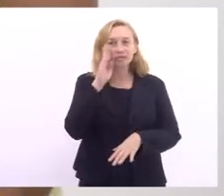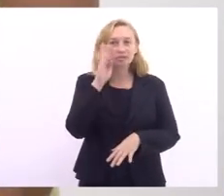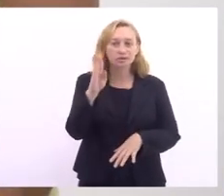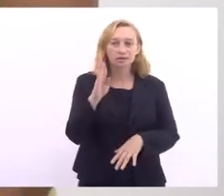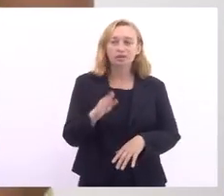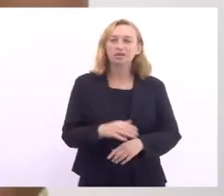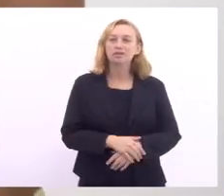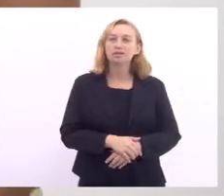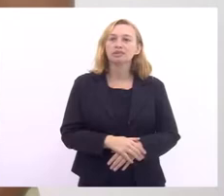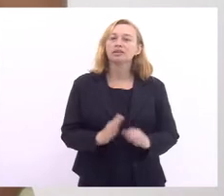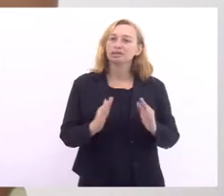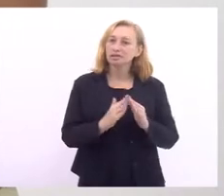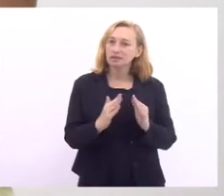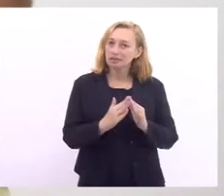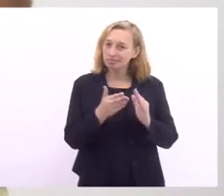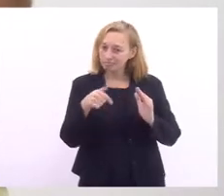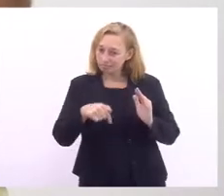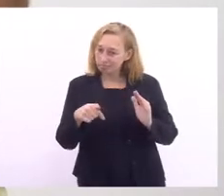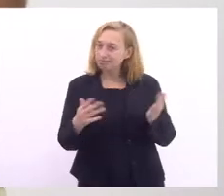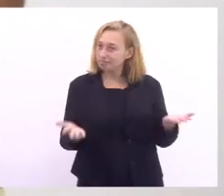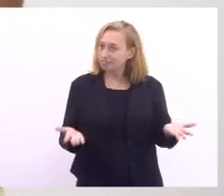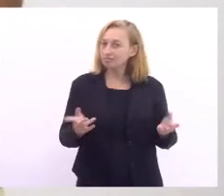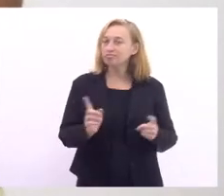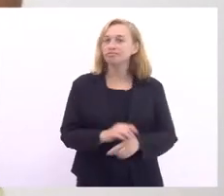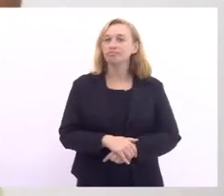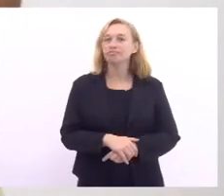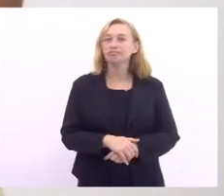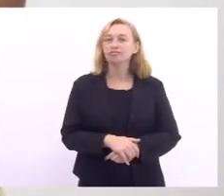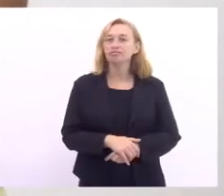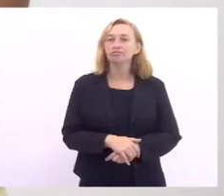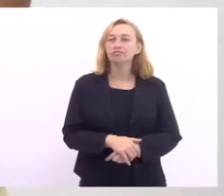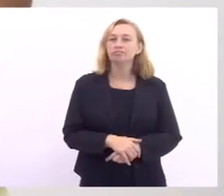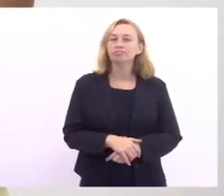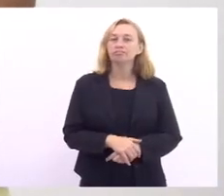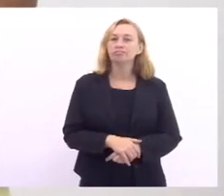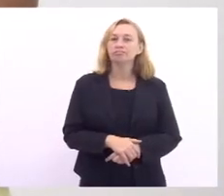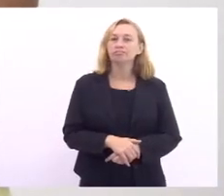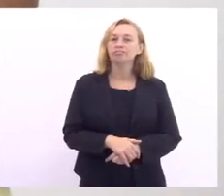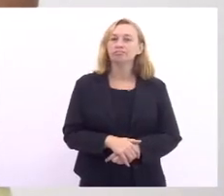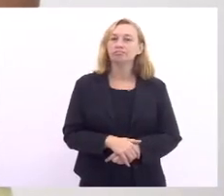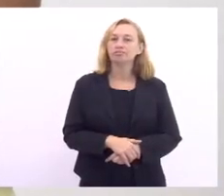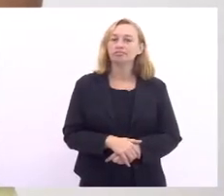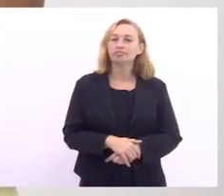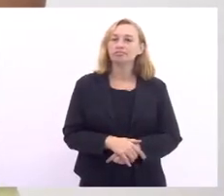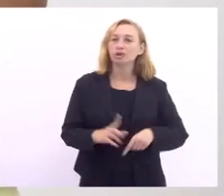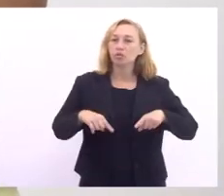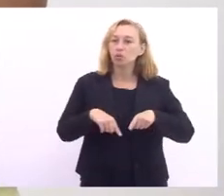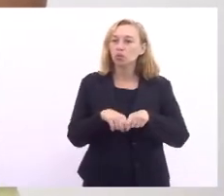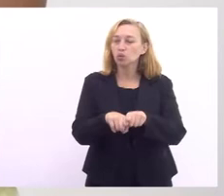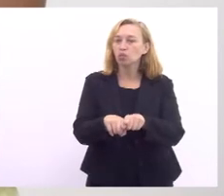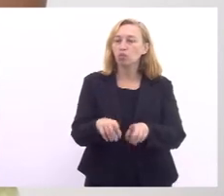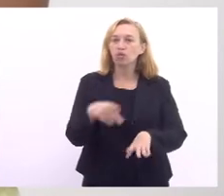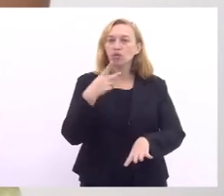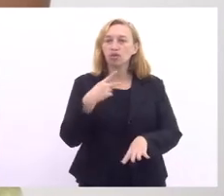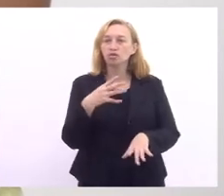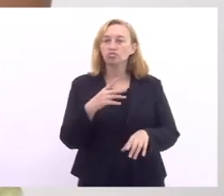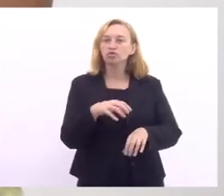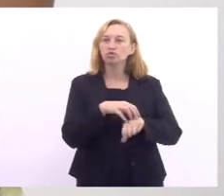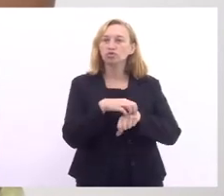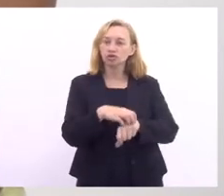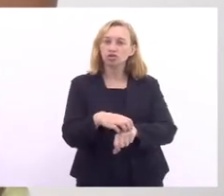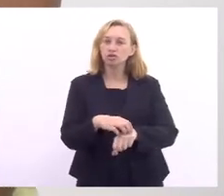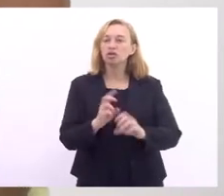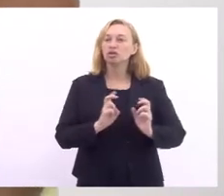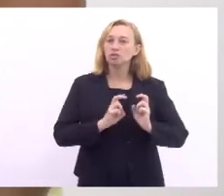e aqui né quando essa casa enfim encontra e essa casa aqui eu acho que é sobre os trens né Rafa